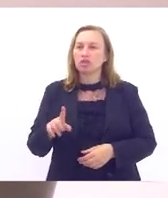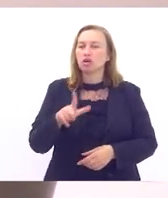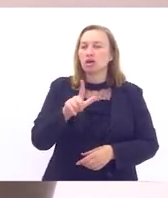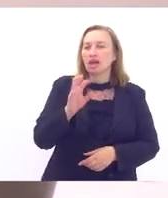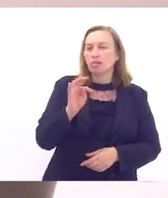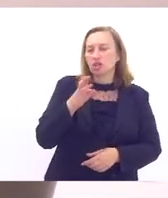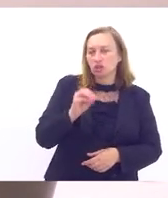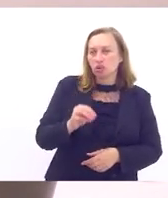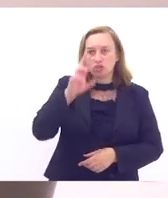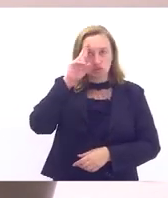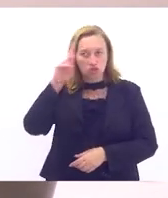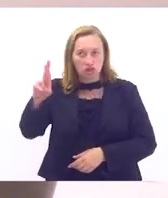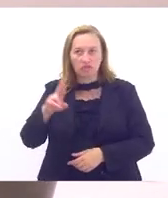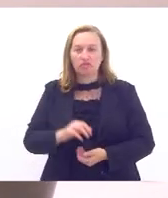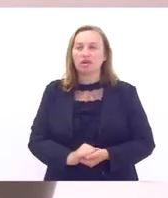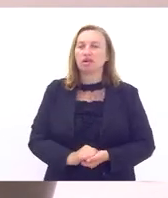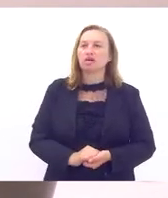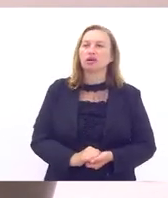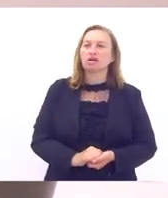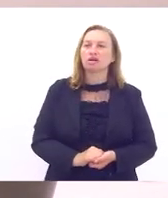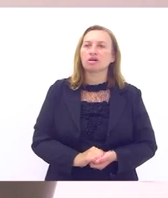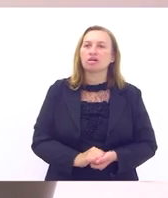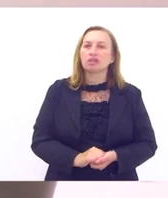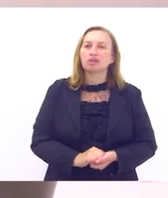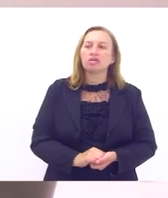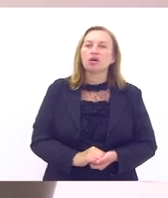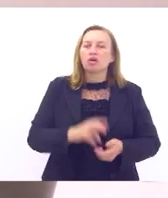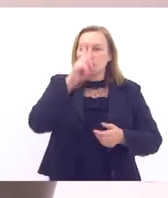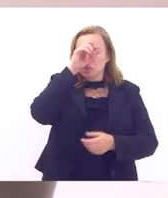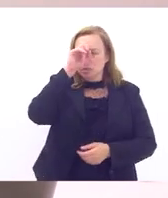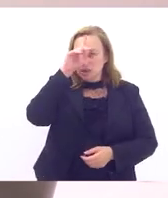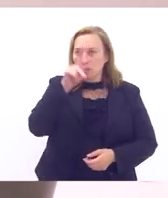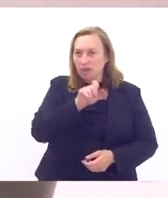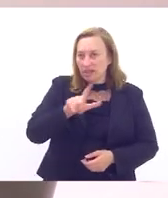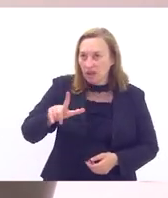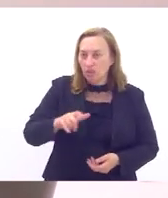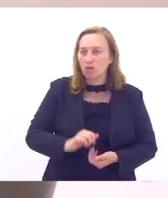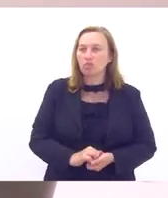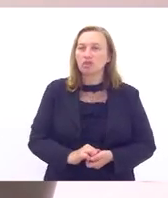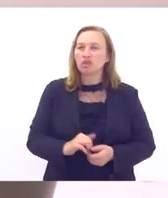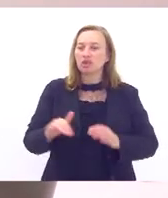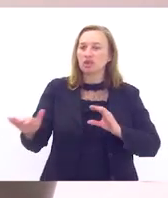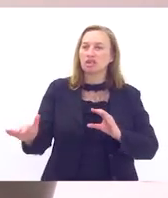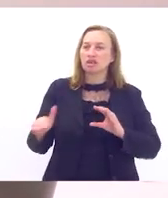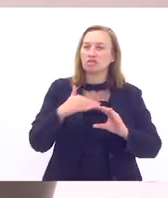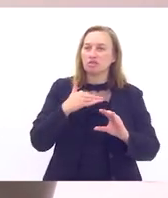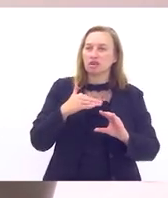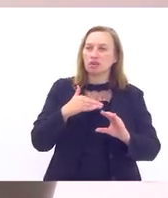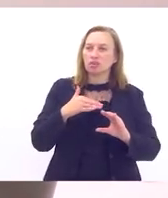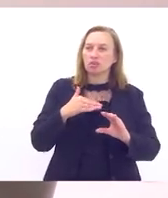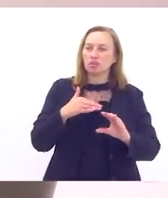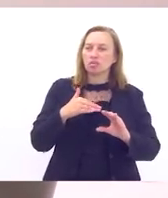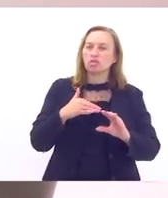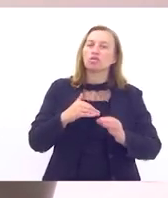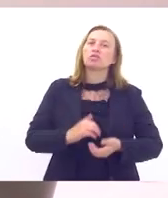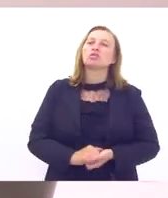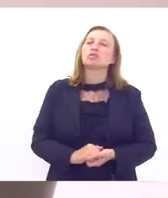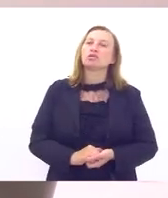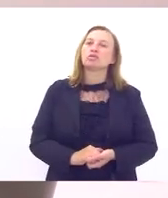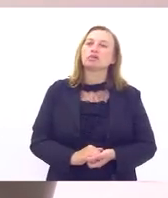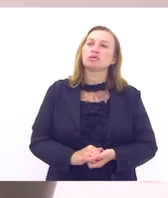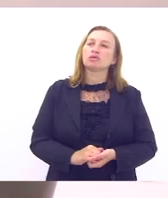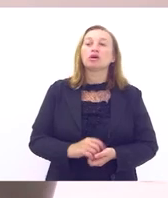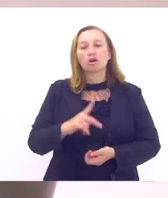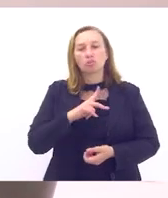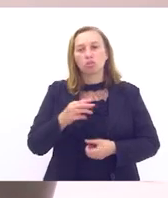o chefe do laboratório do Hospital Sanatório Penal manda um e-mail, né, ao